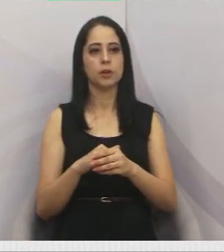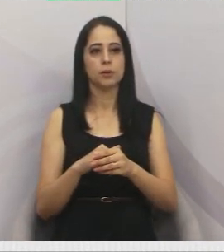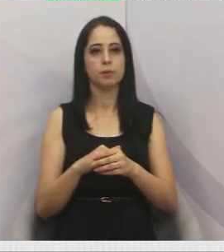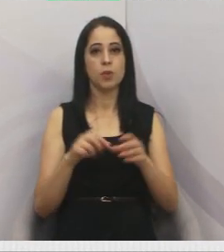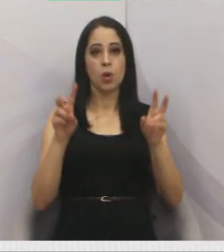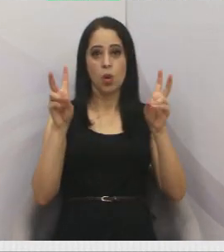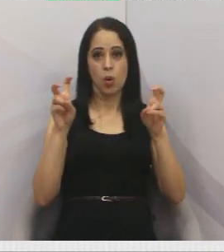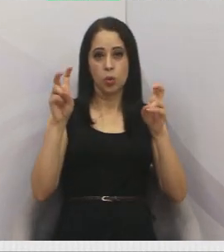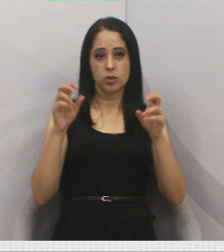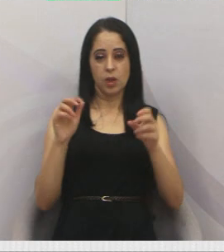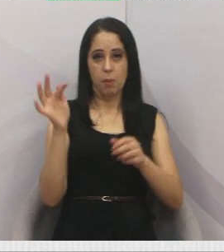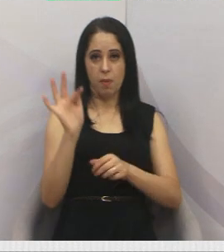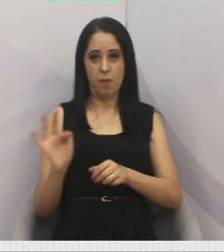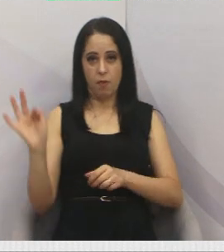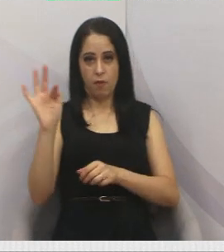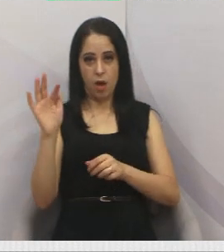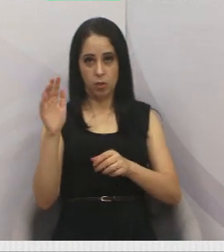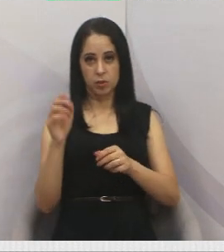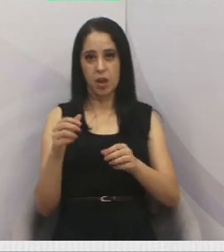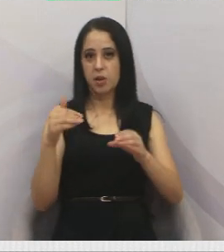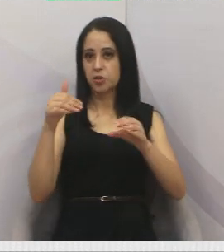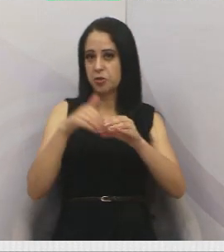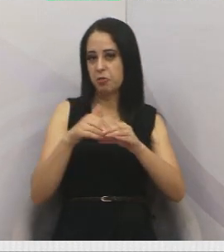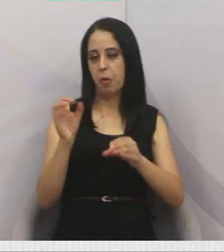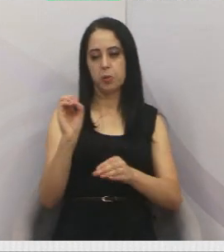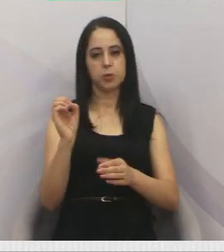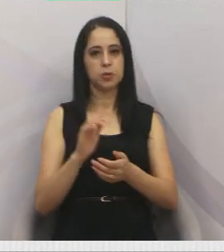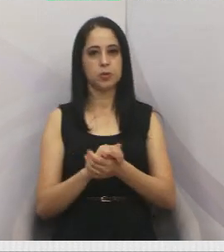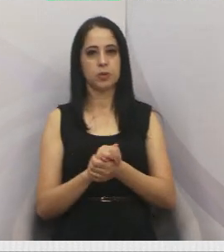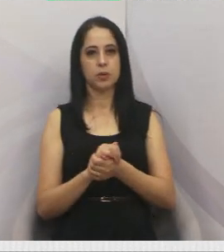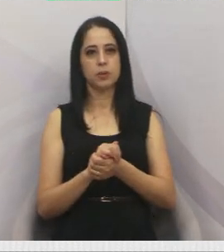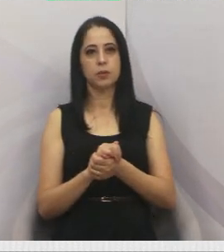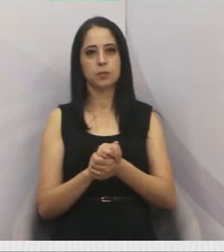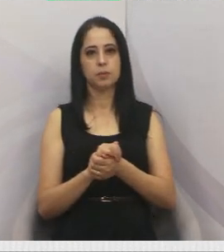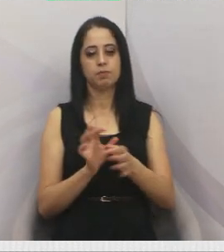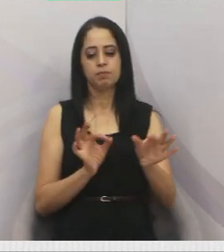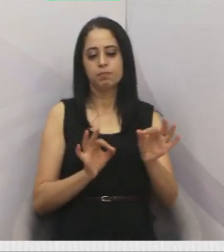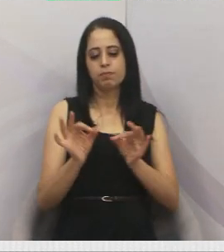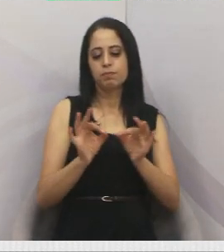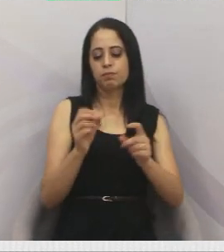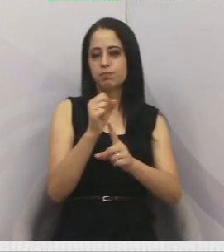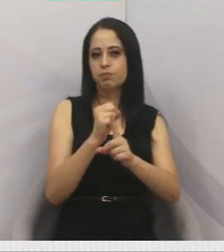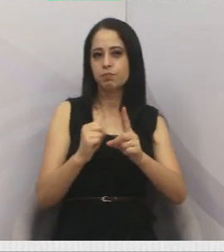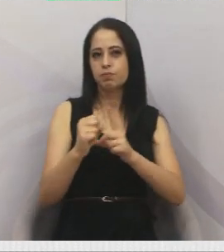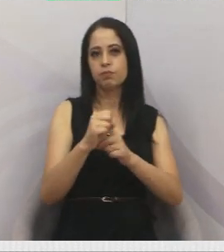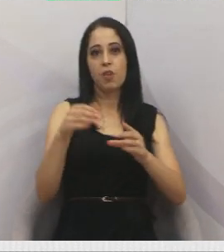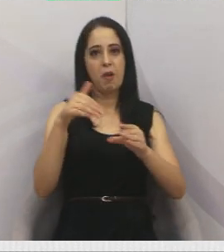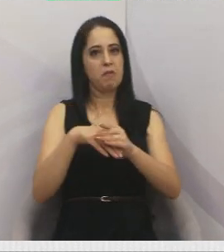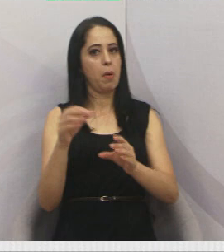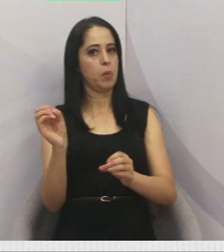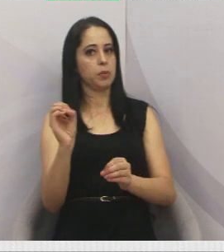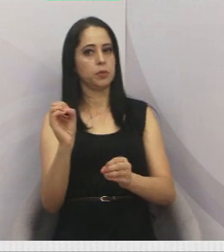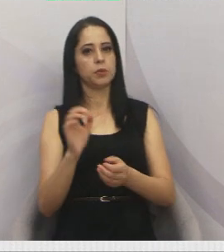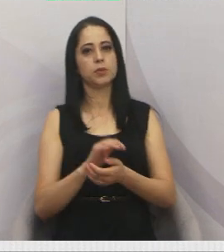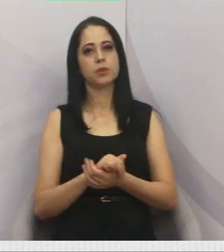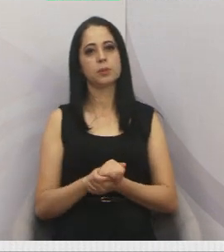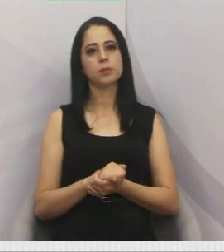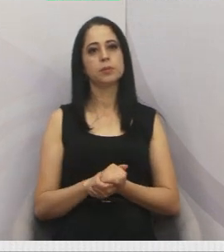Segmento Entidades Acadêmicas e de Pesquisa, voto em branco. Segmento Organização da Sociedade Civil, voto em branco.